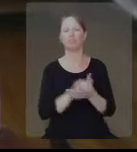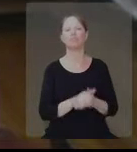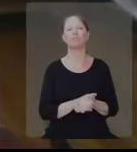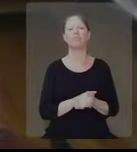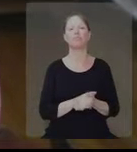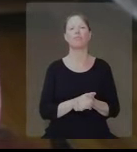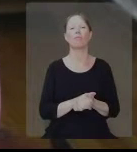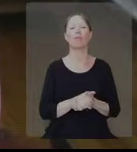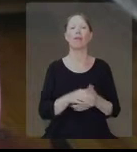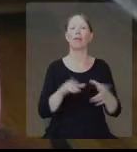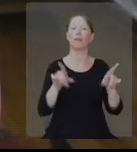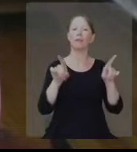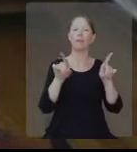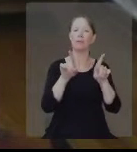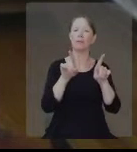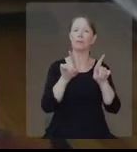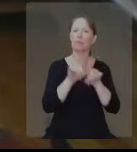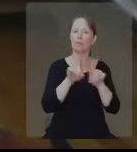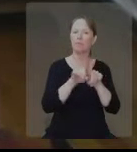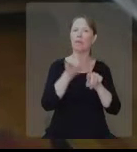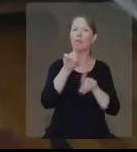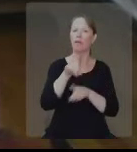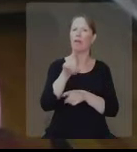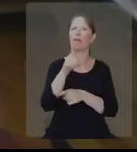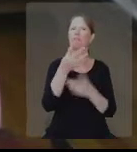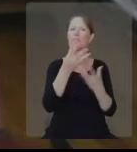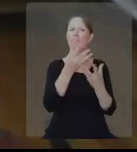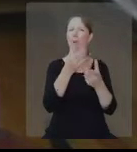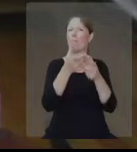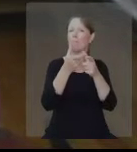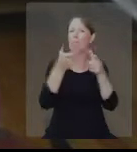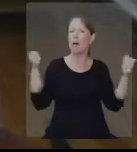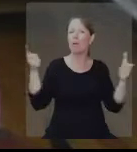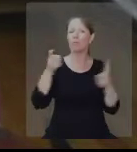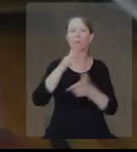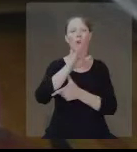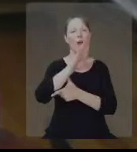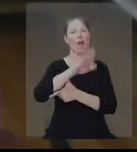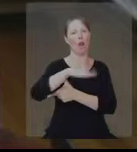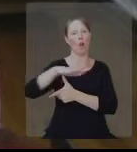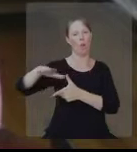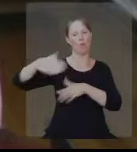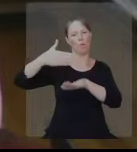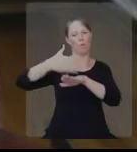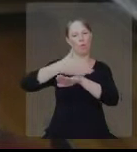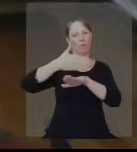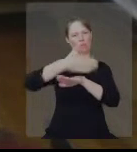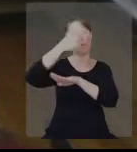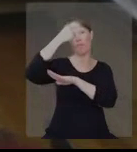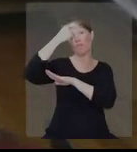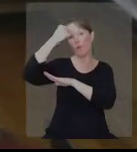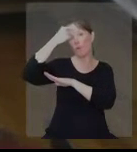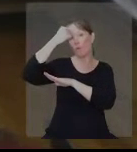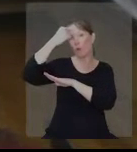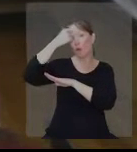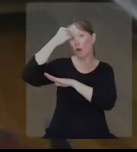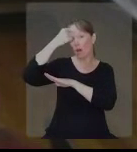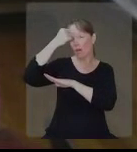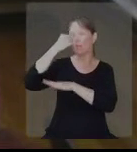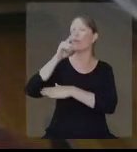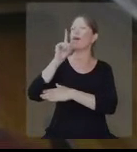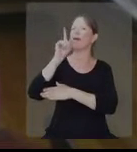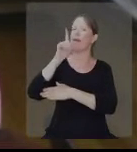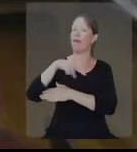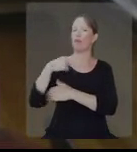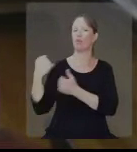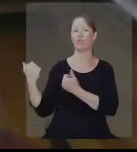público universitário é a juventude, né? A maioria sabe que temos alunos aí com vocações tardias, já alunos mais maduros que